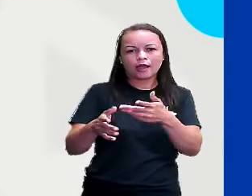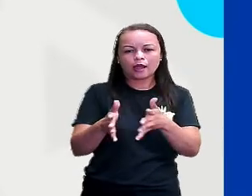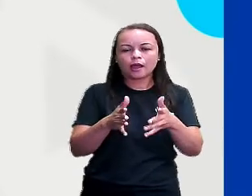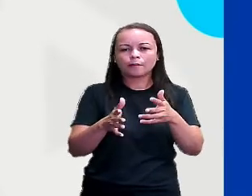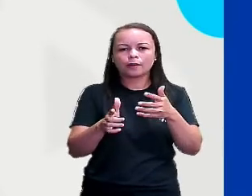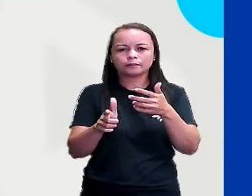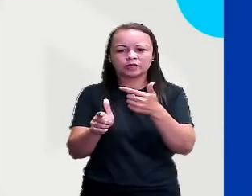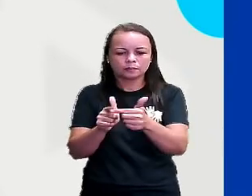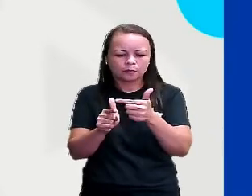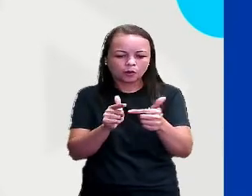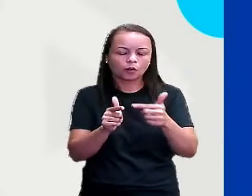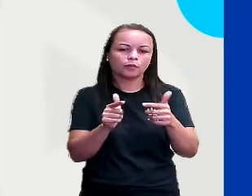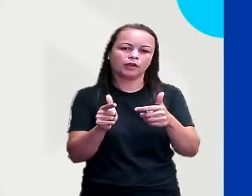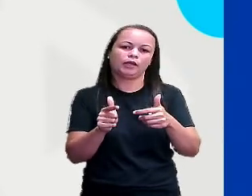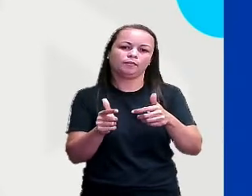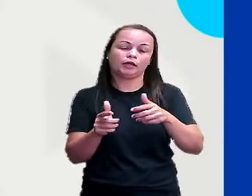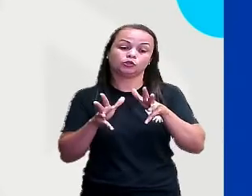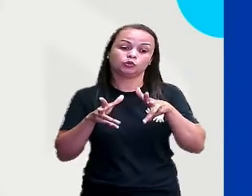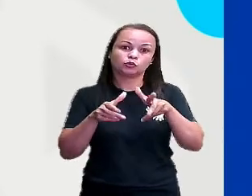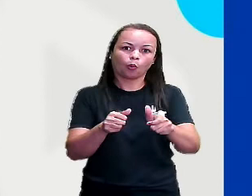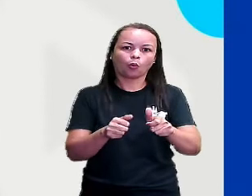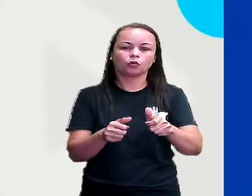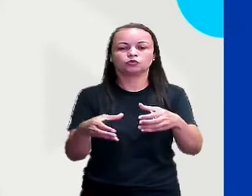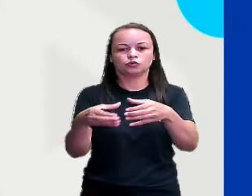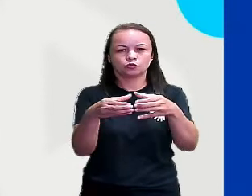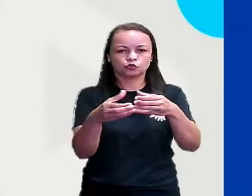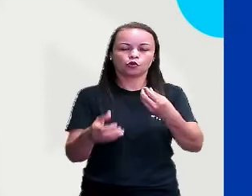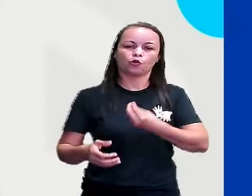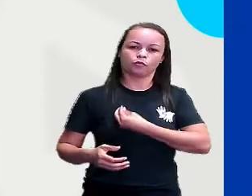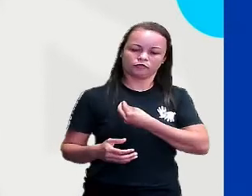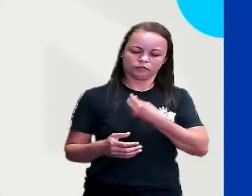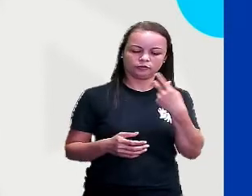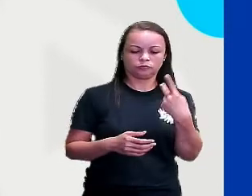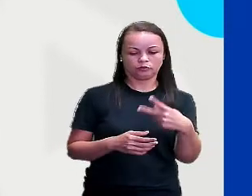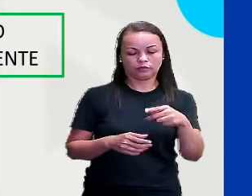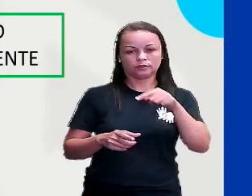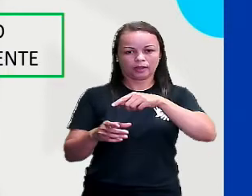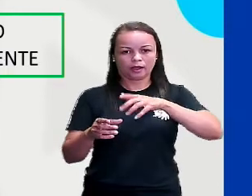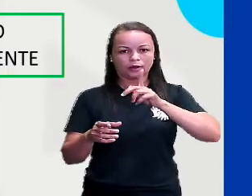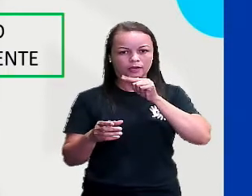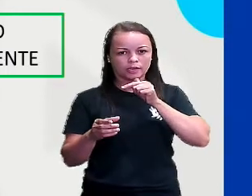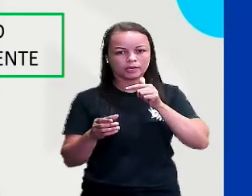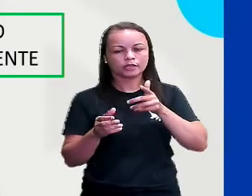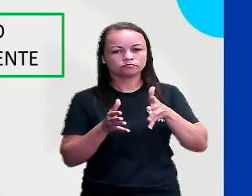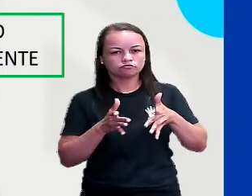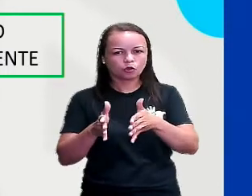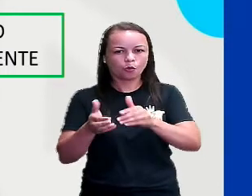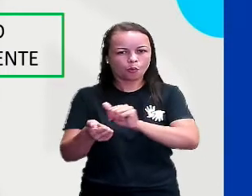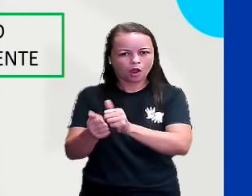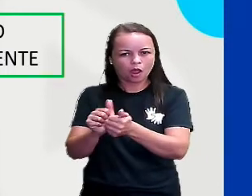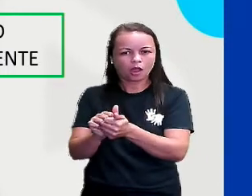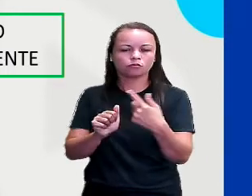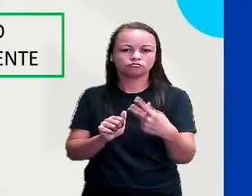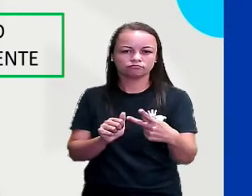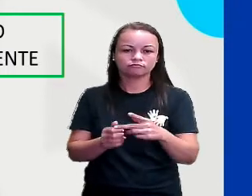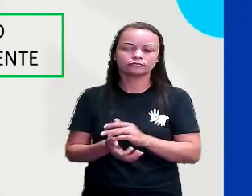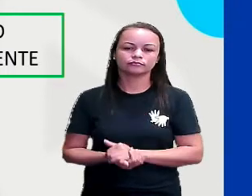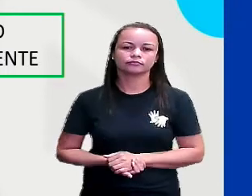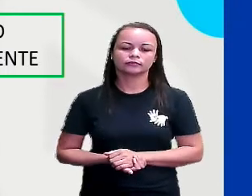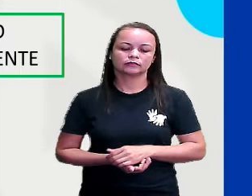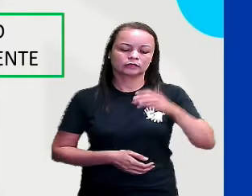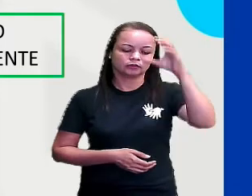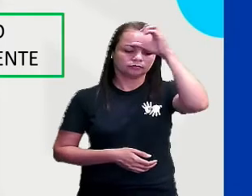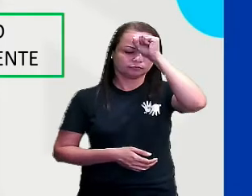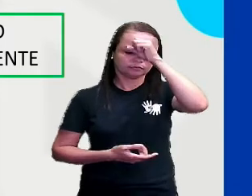as espécies de seres vivos que dependem ali daquele recurso, daquele rio, tá certo? Nós aprendemos também que